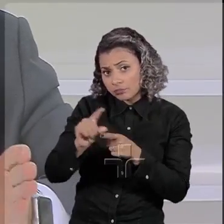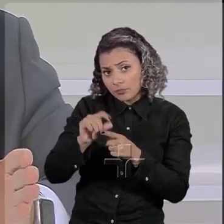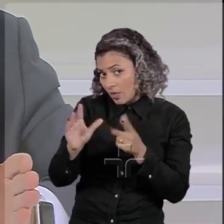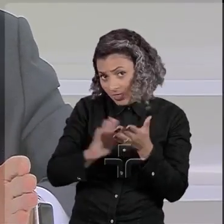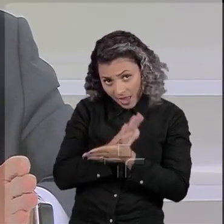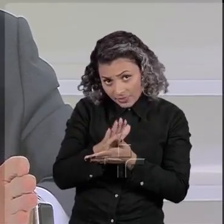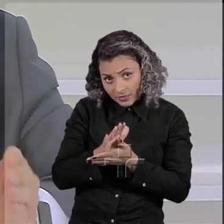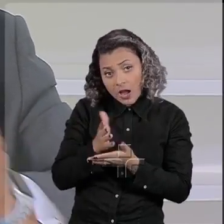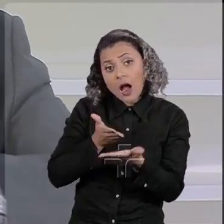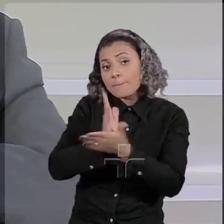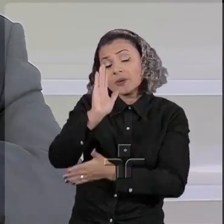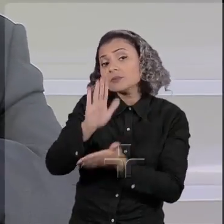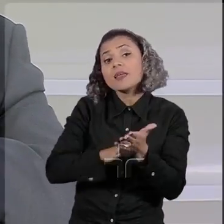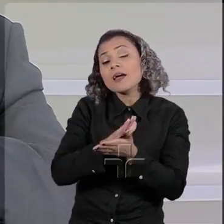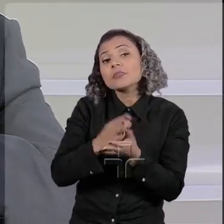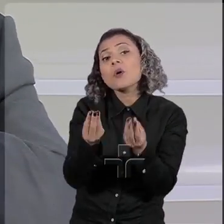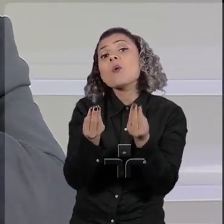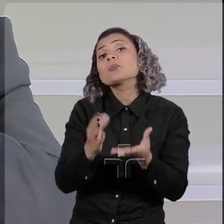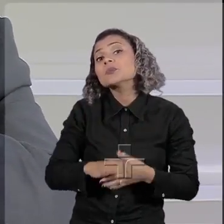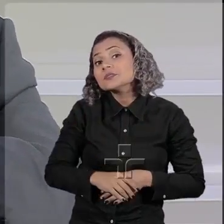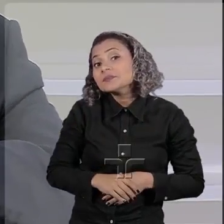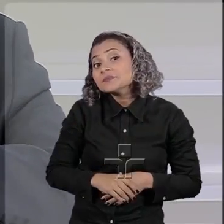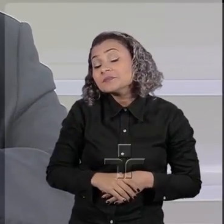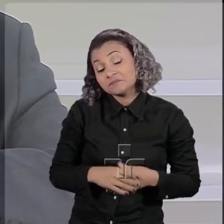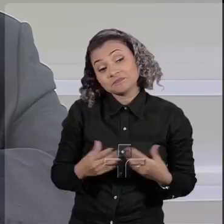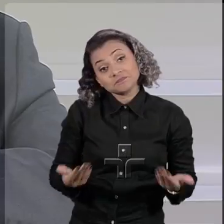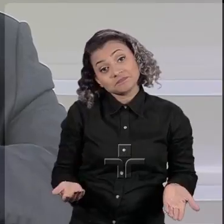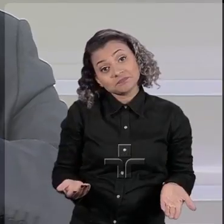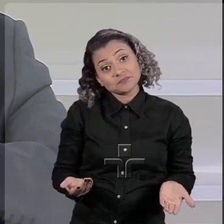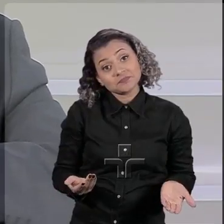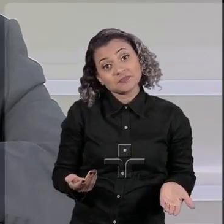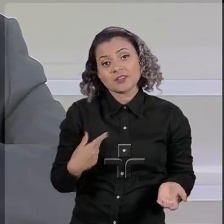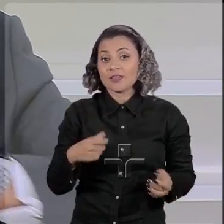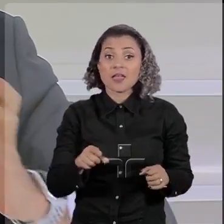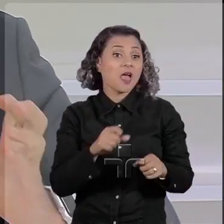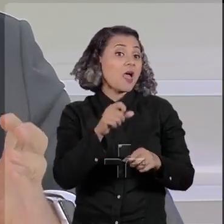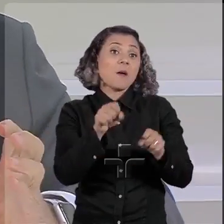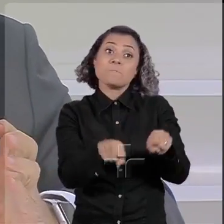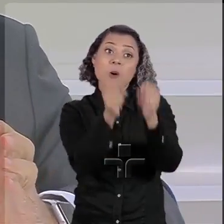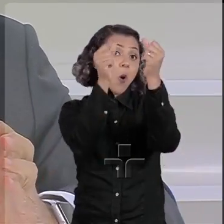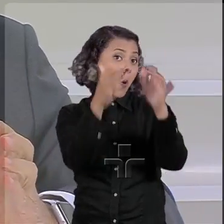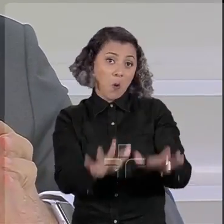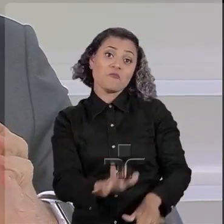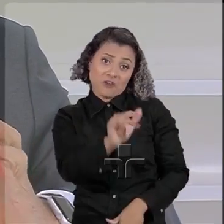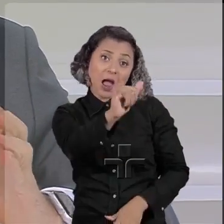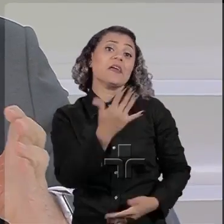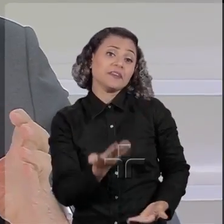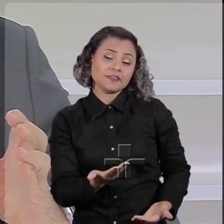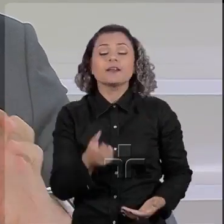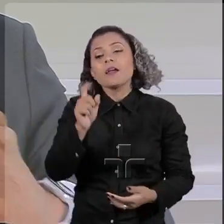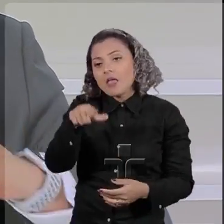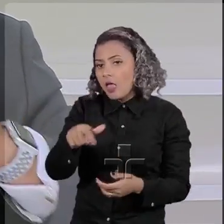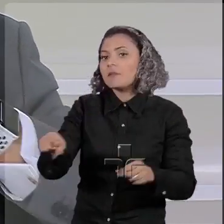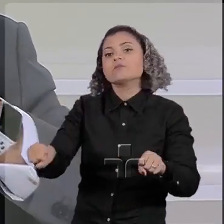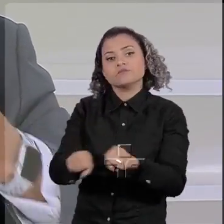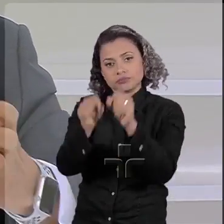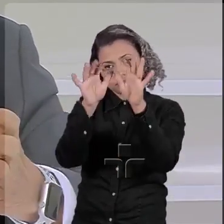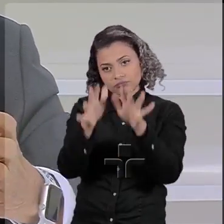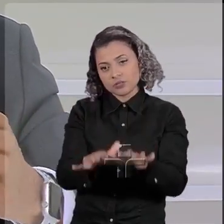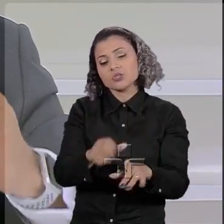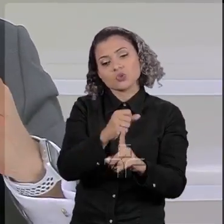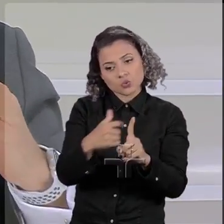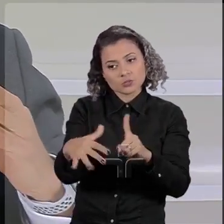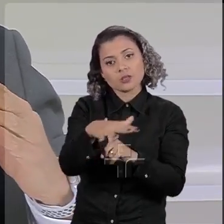uma grande questão. Por quê? O Brasil é uma catástrofe para a sociedade, uma catástrofe